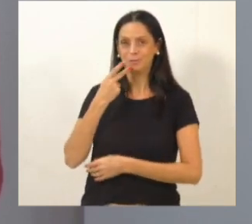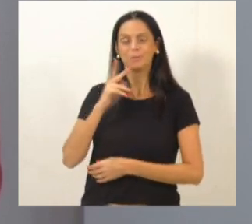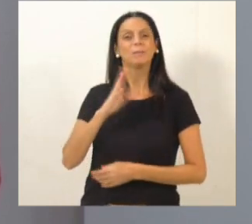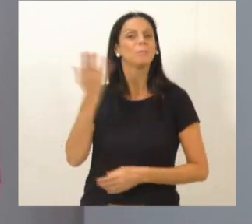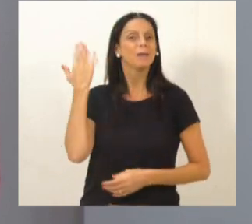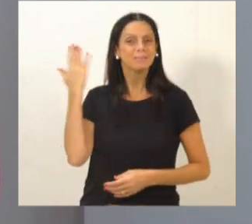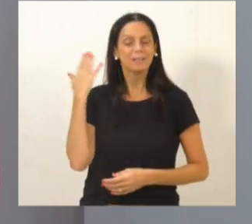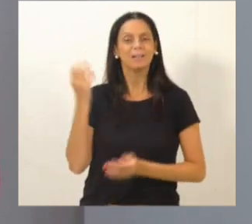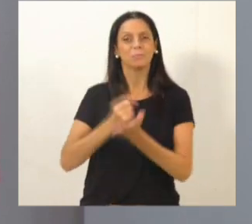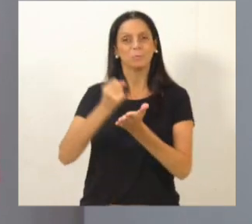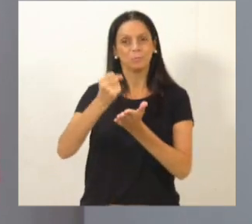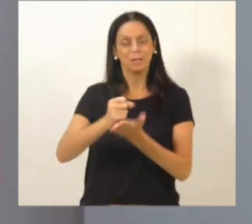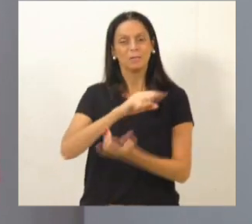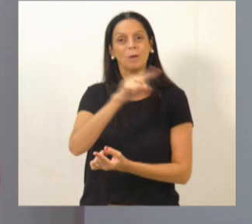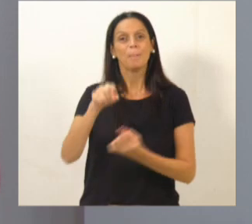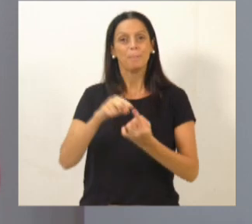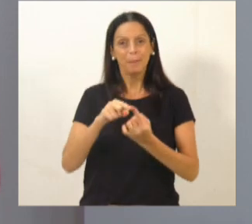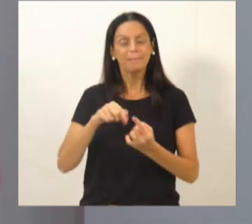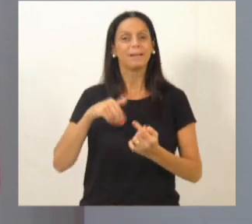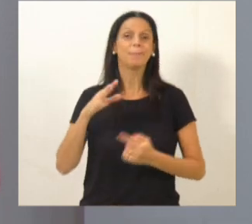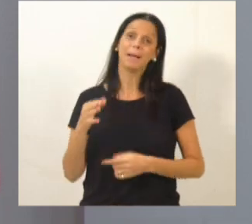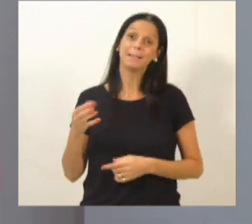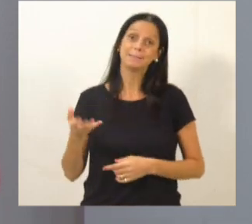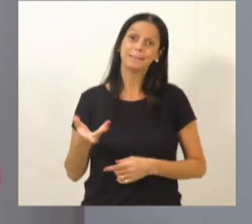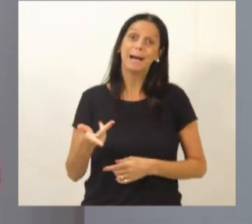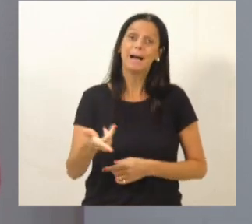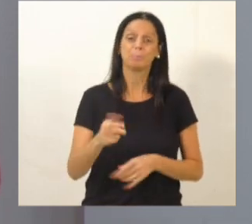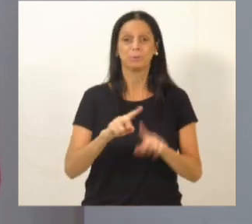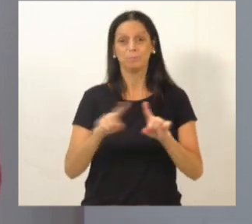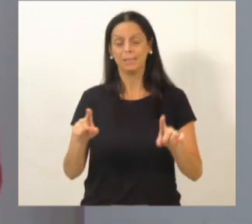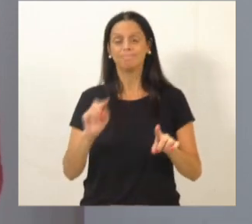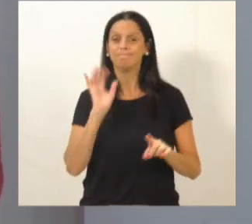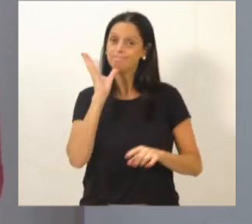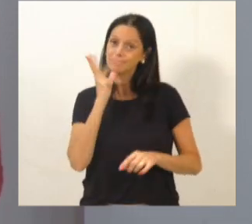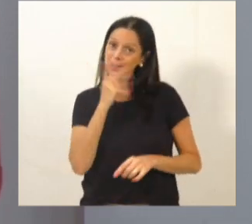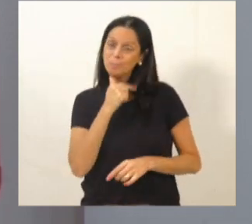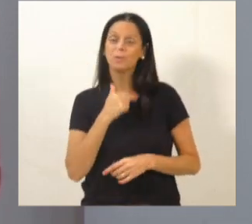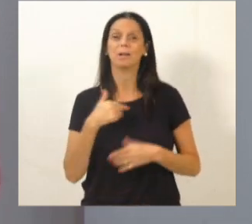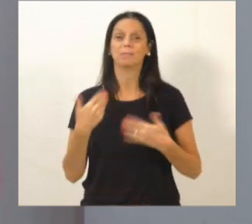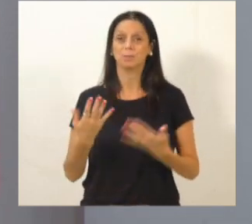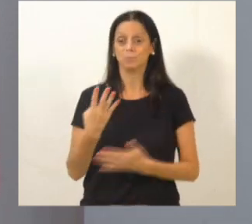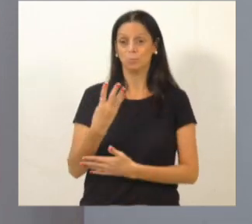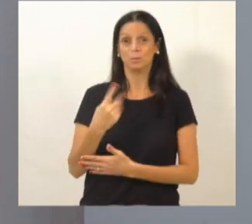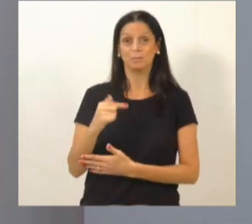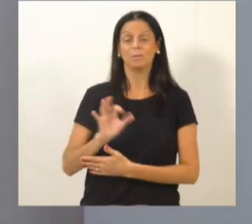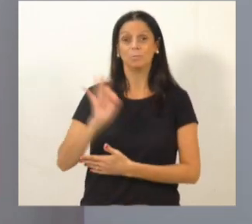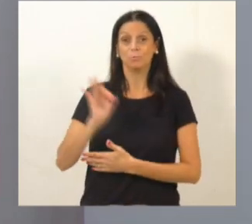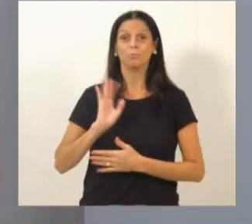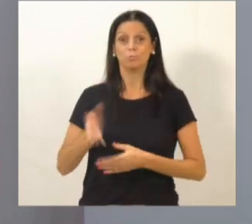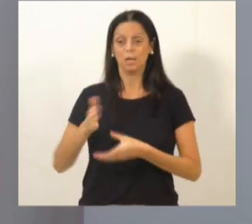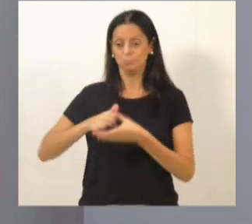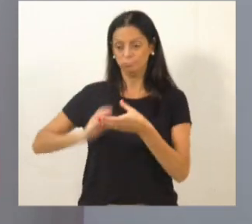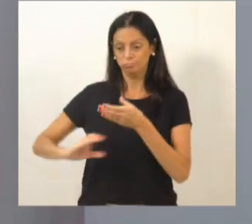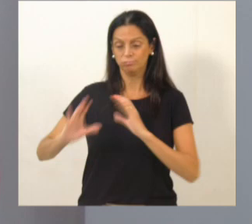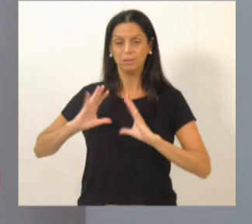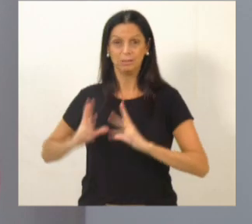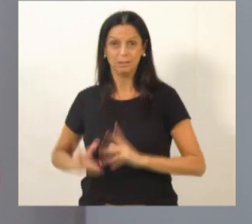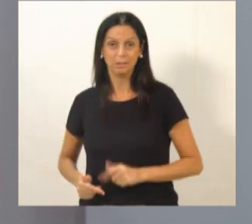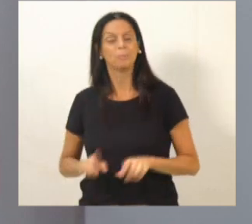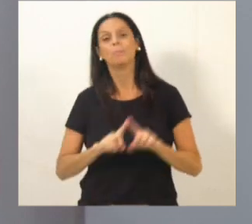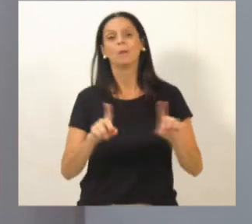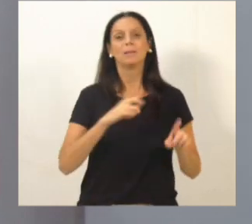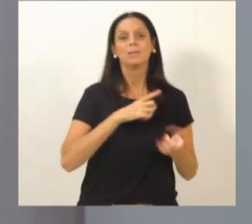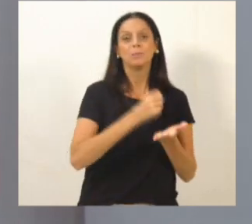lá. E é por isso que a gente tem esse novo ajuste junto com o Poder Concedente para aquela parte de obrigações que faltava, a gente